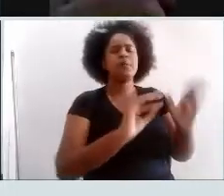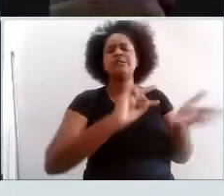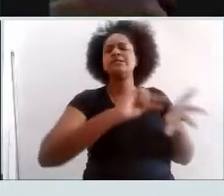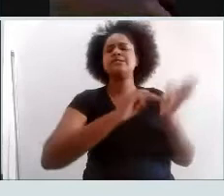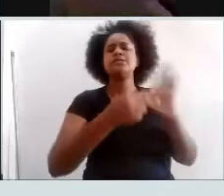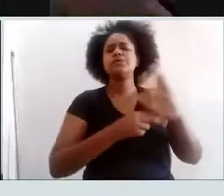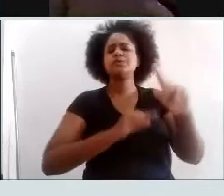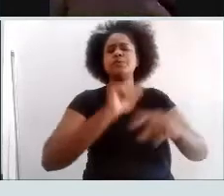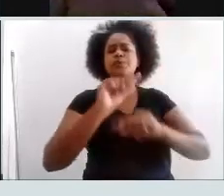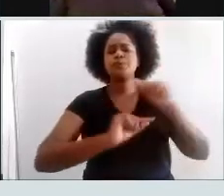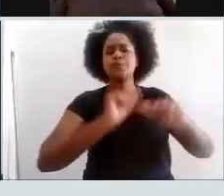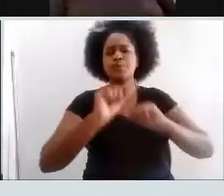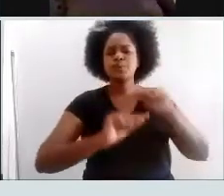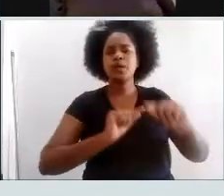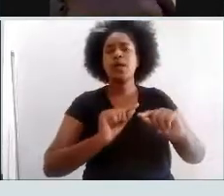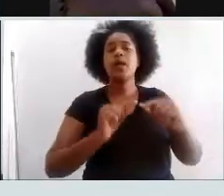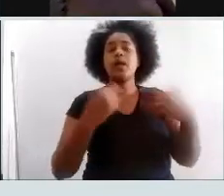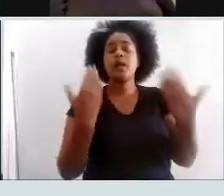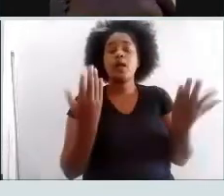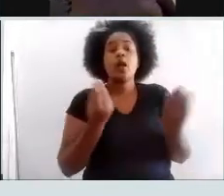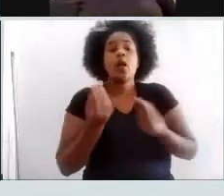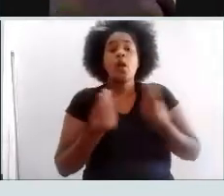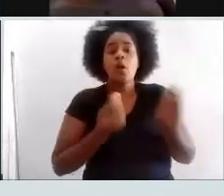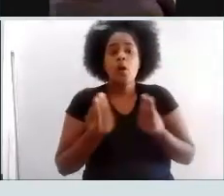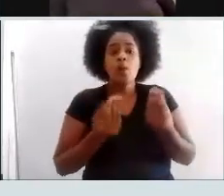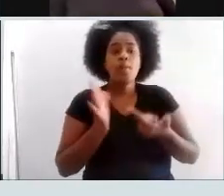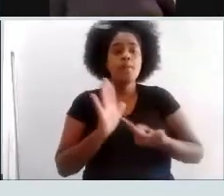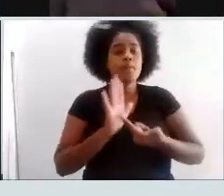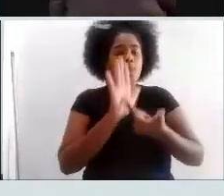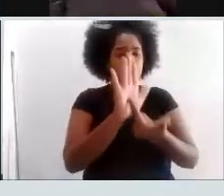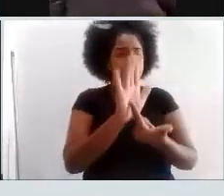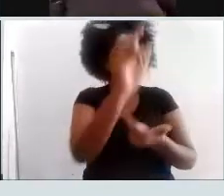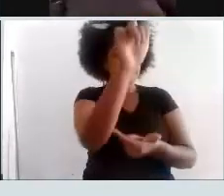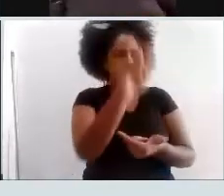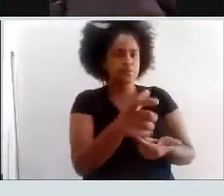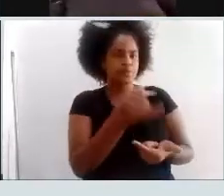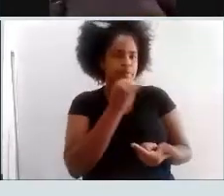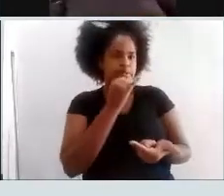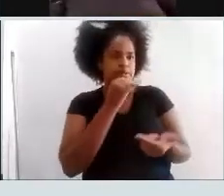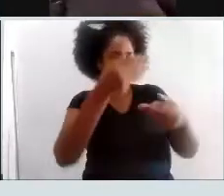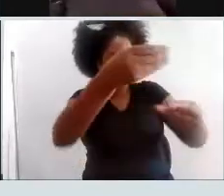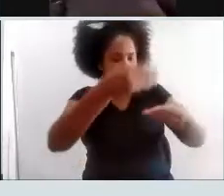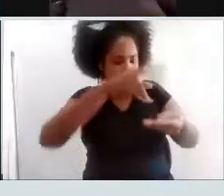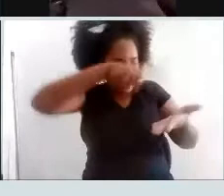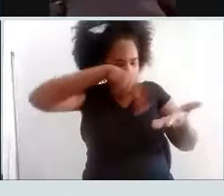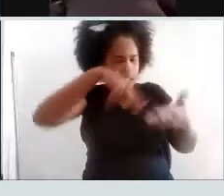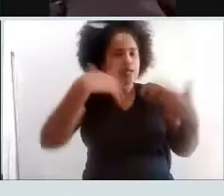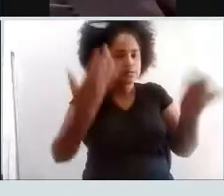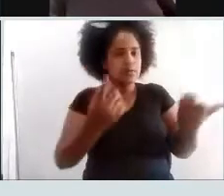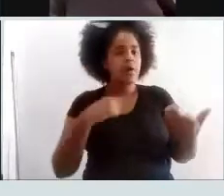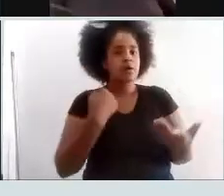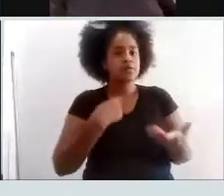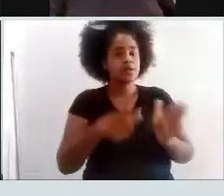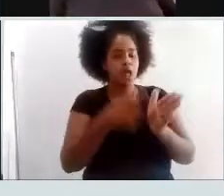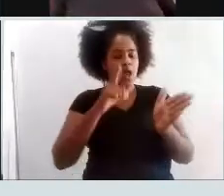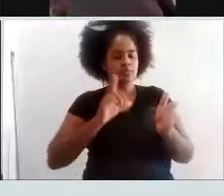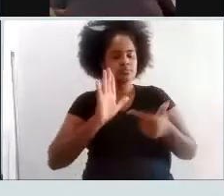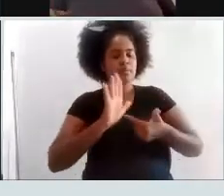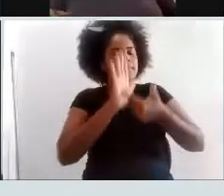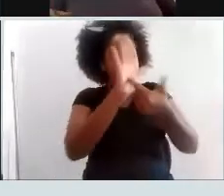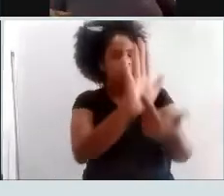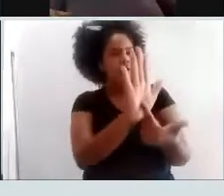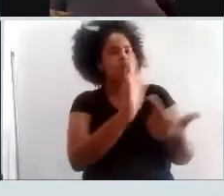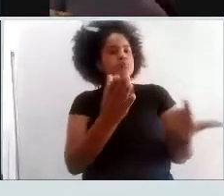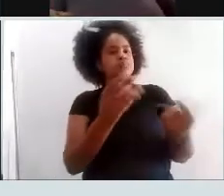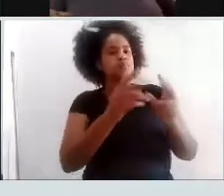que a gente realmente apresenta para o nosso leitor, a gente disserta, a gente expõe aquele